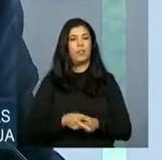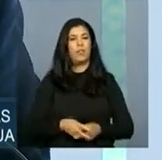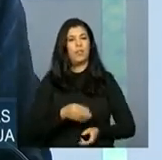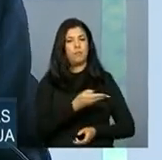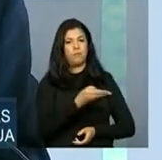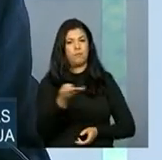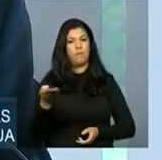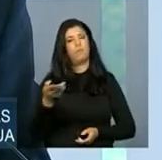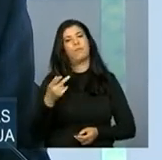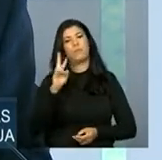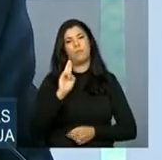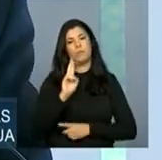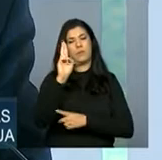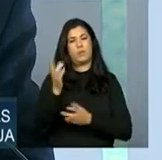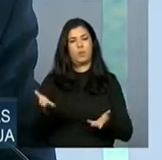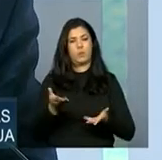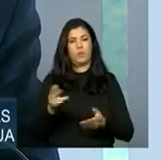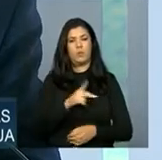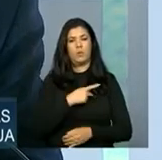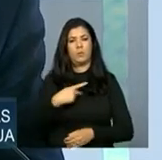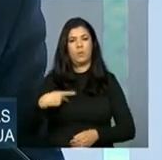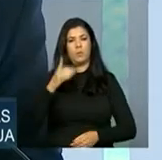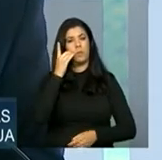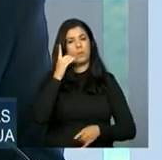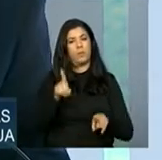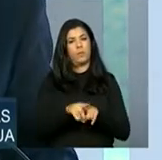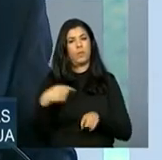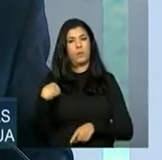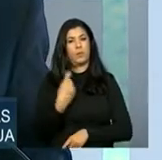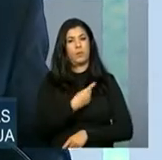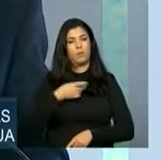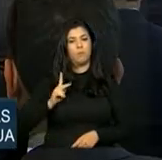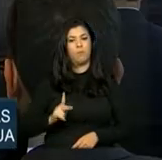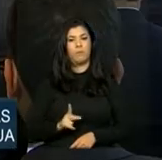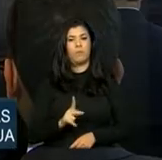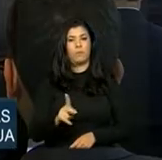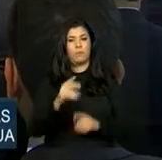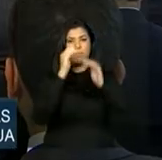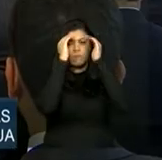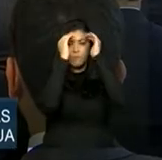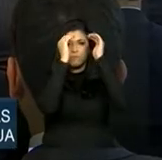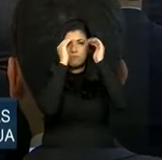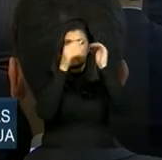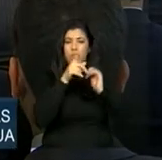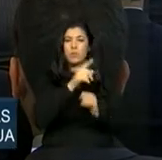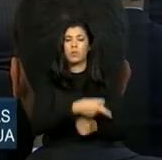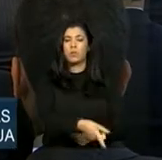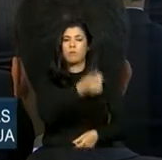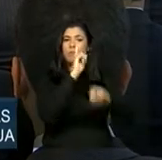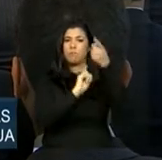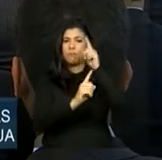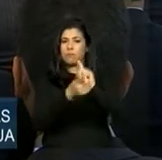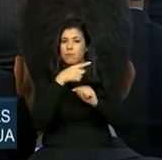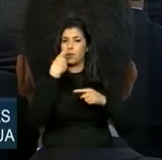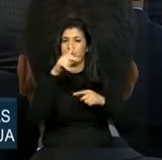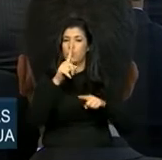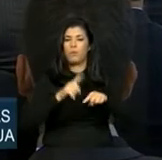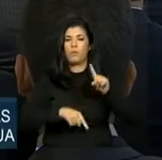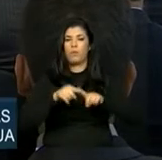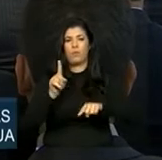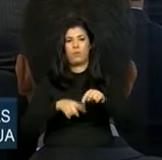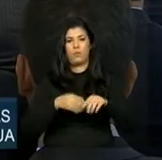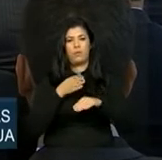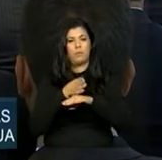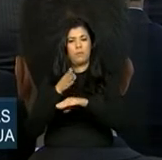nós continuamos a a cumprir as suas determinações as suas políticas